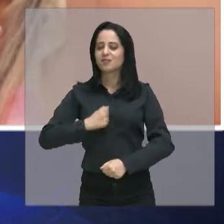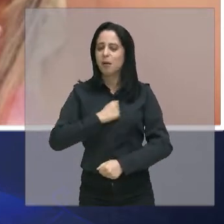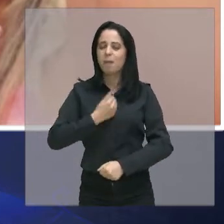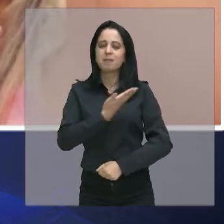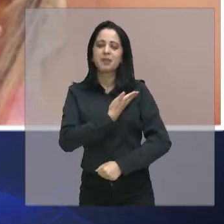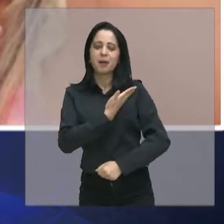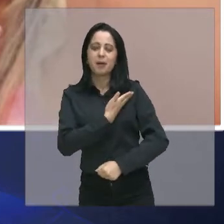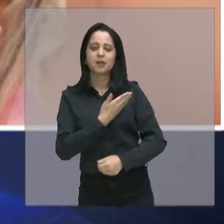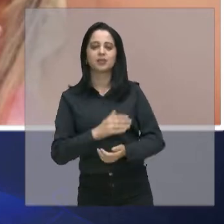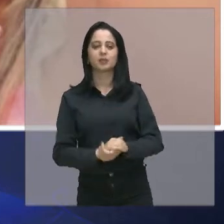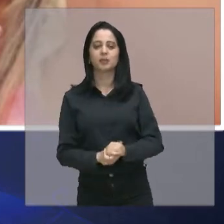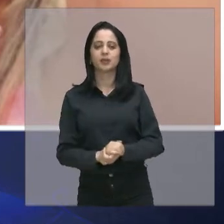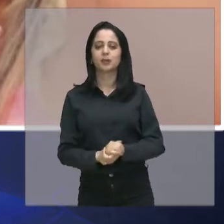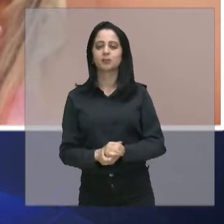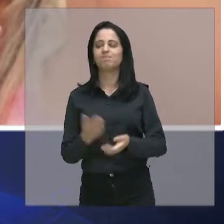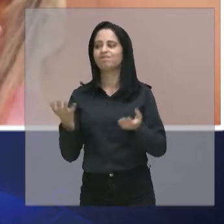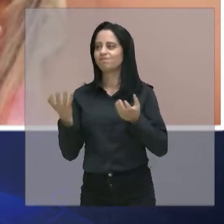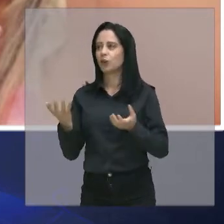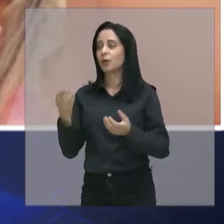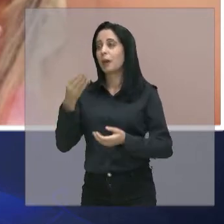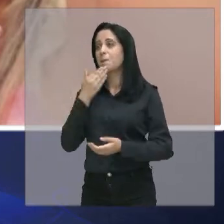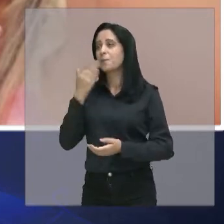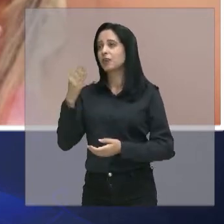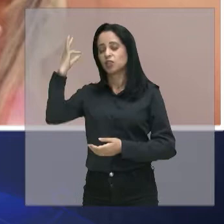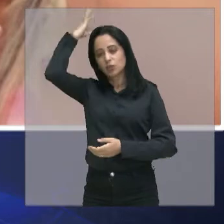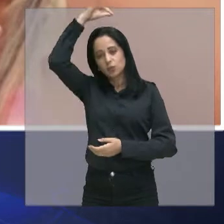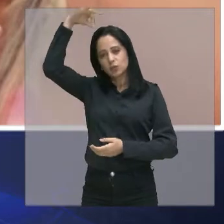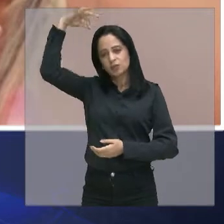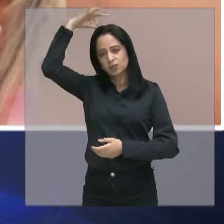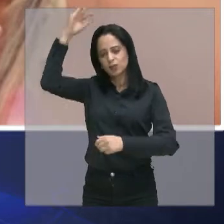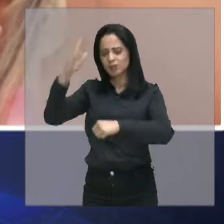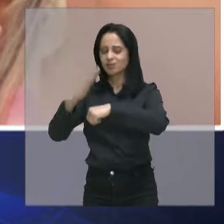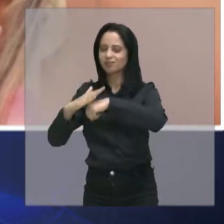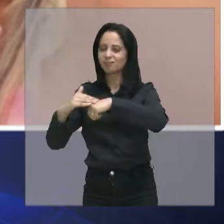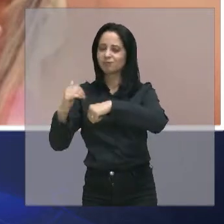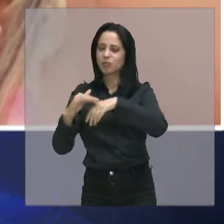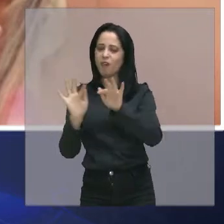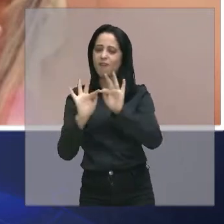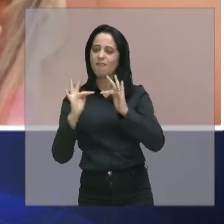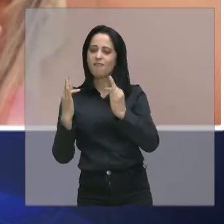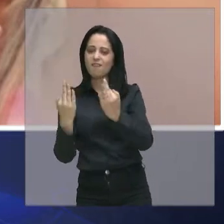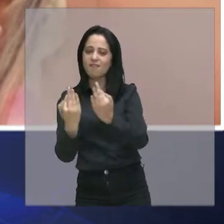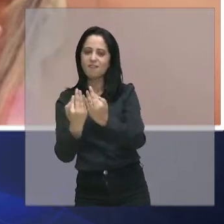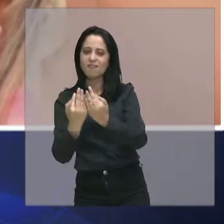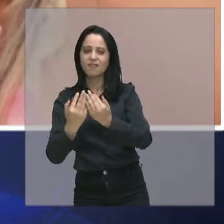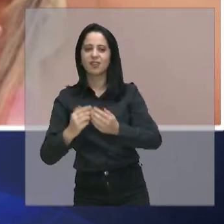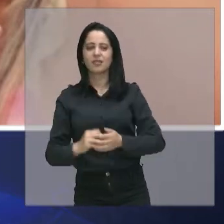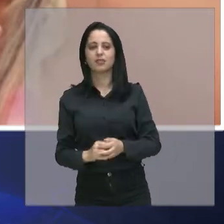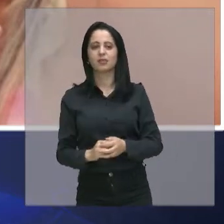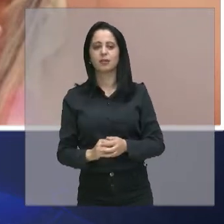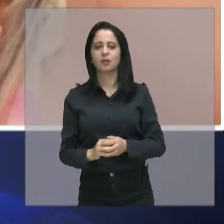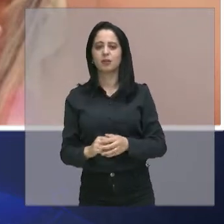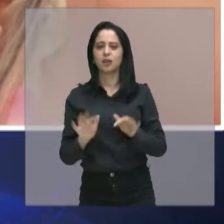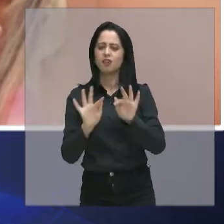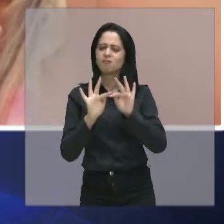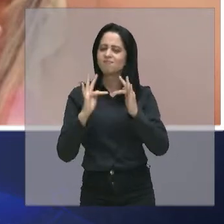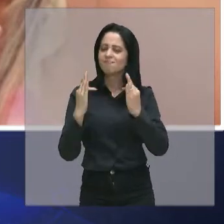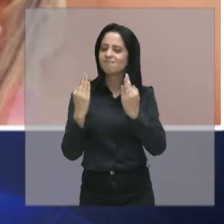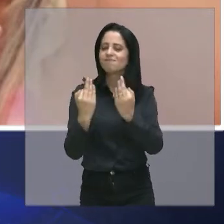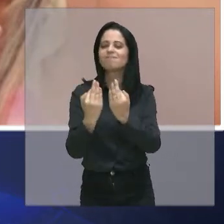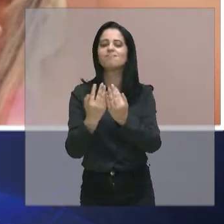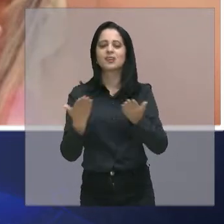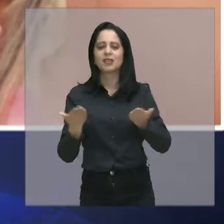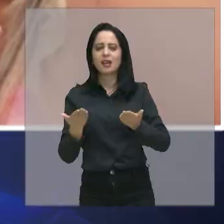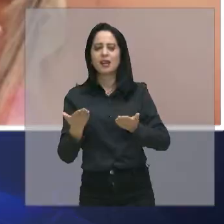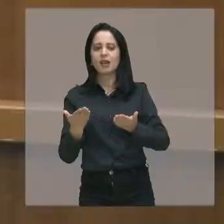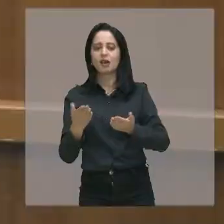mandar um abraço e pedir que o Espírito Santo esteja consolando toda a família do Eliezer, que neste momento